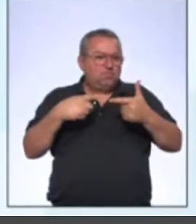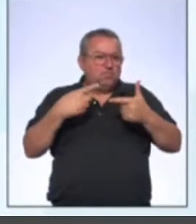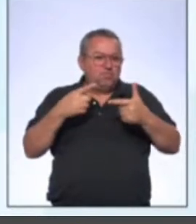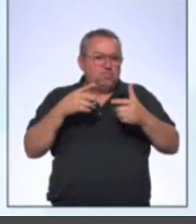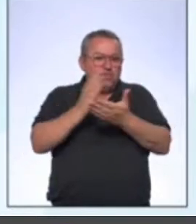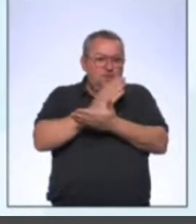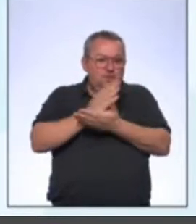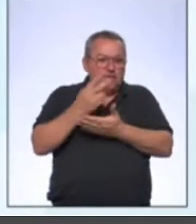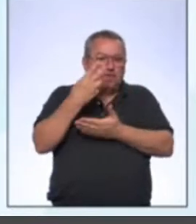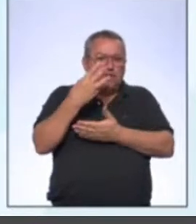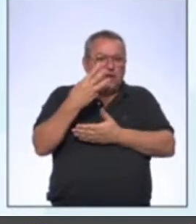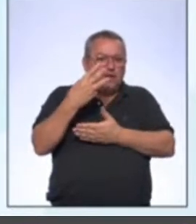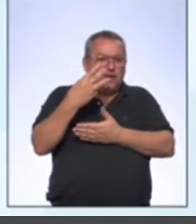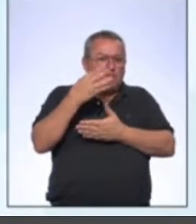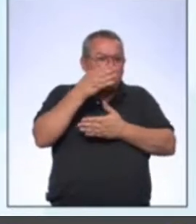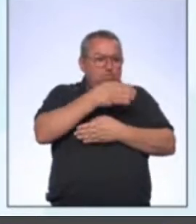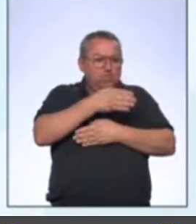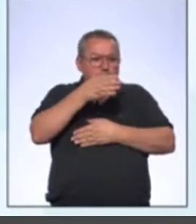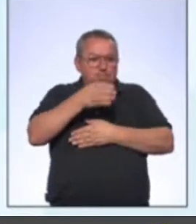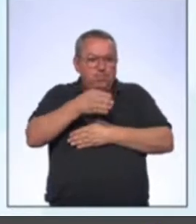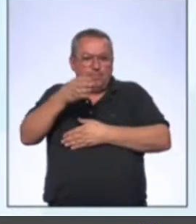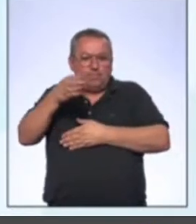da juventude. Ora,